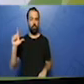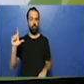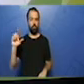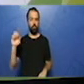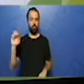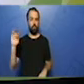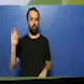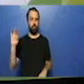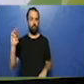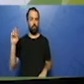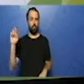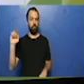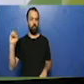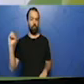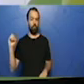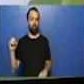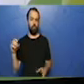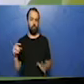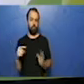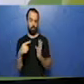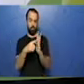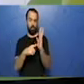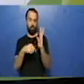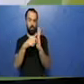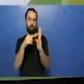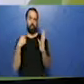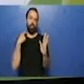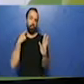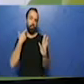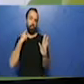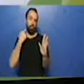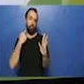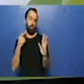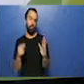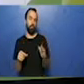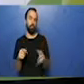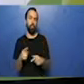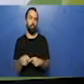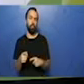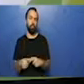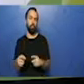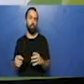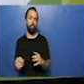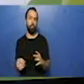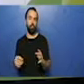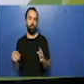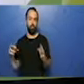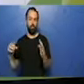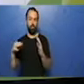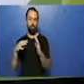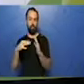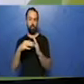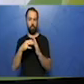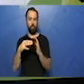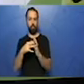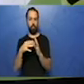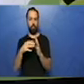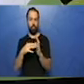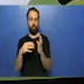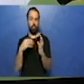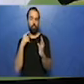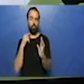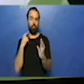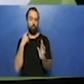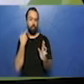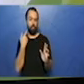né, empoeirado, sujo, por causa das partículas de poeira que ficam no ar e a gente nem percebe. E nesse outro modelo, um